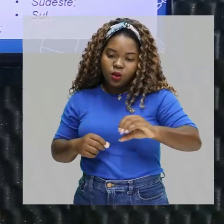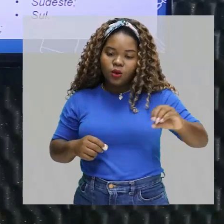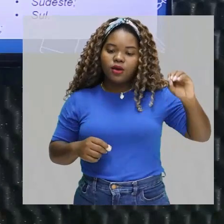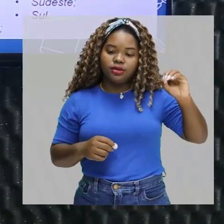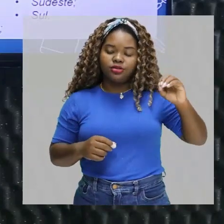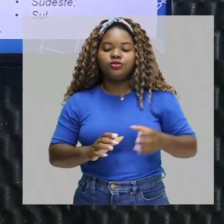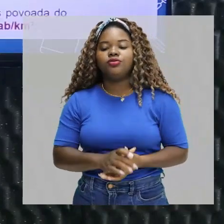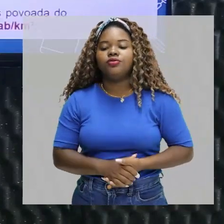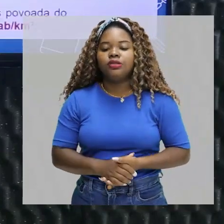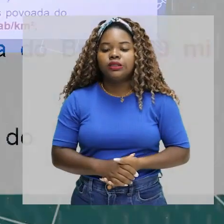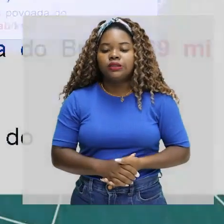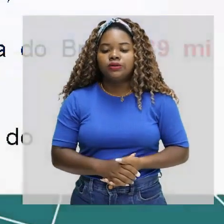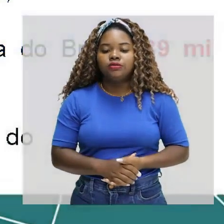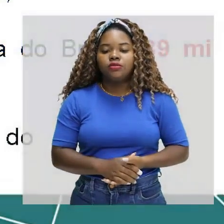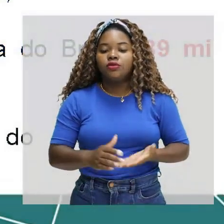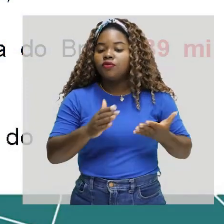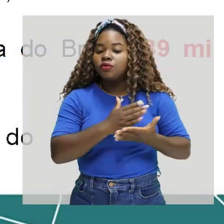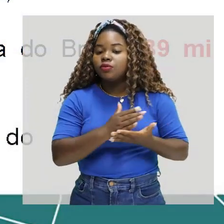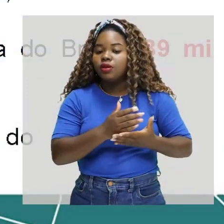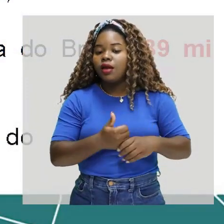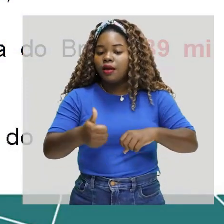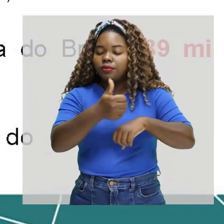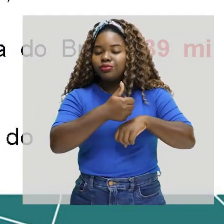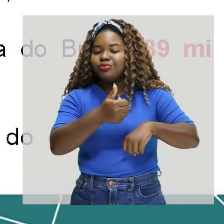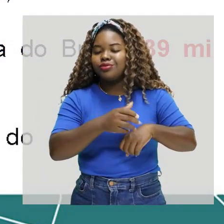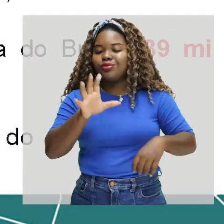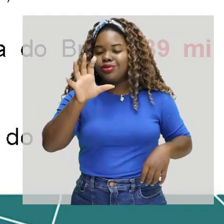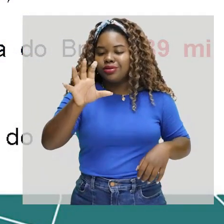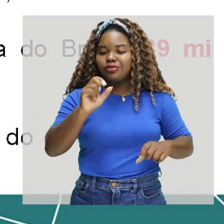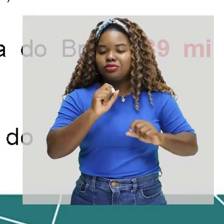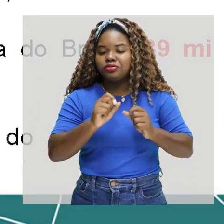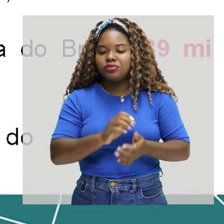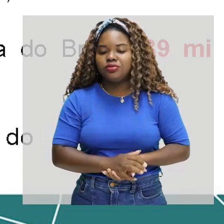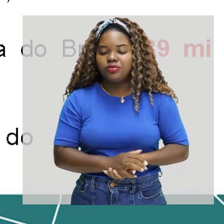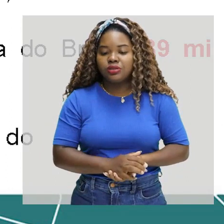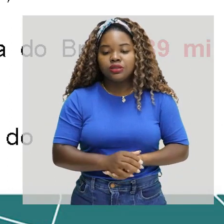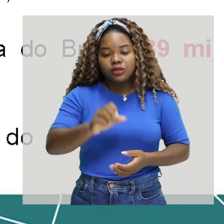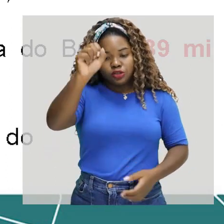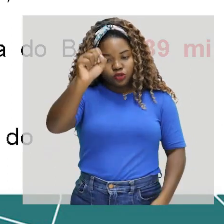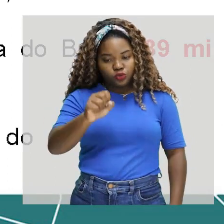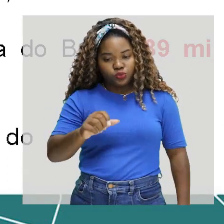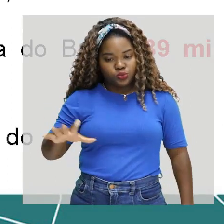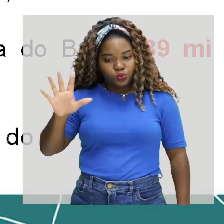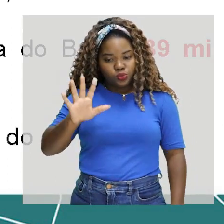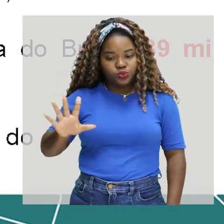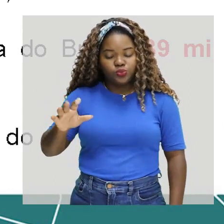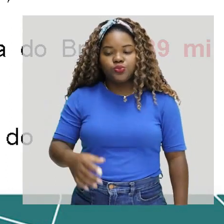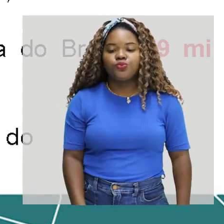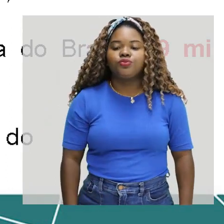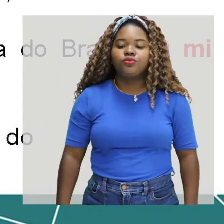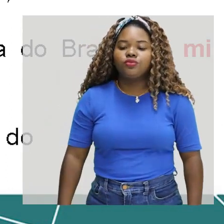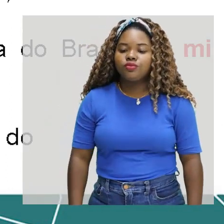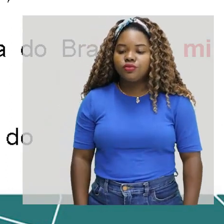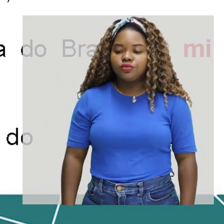Então evoluindo nesse aspecto primeira região que nós vamos falar hoje é a região sudeste tá primeira questão